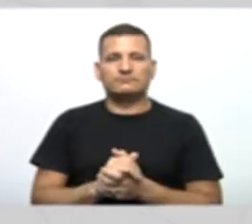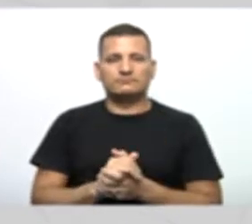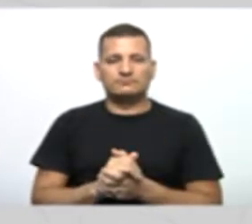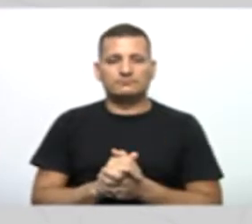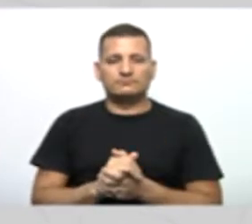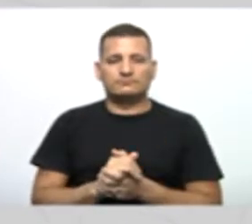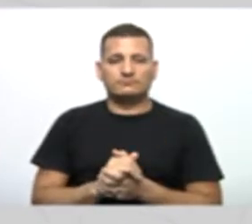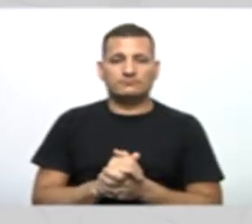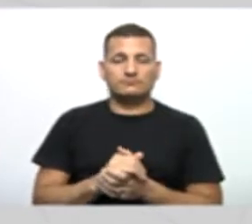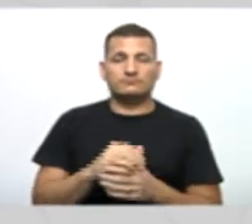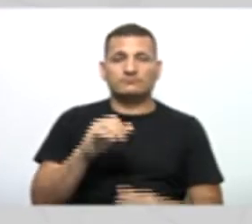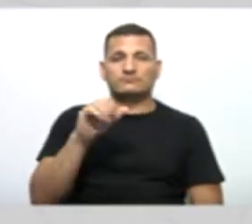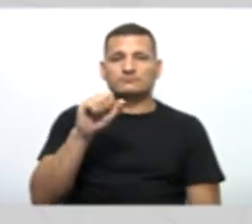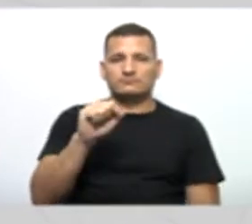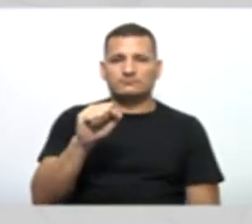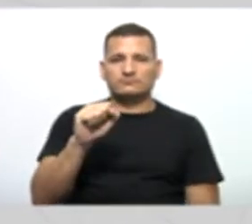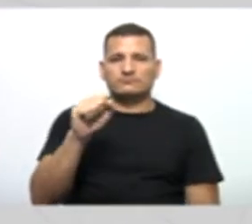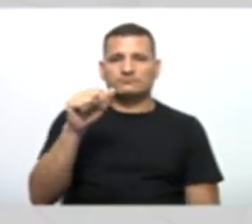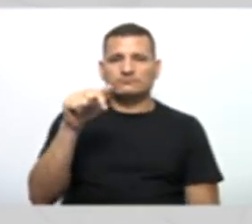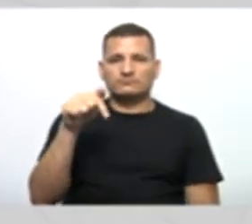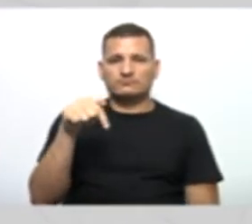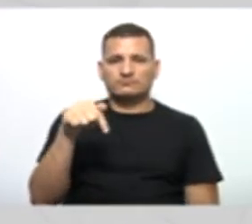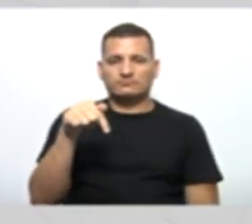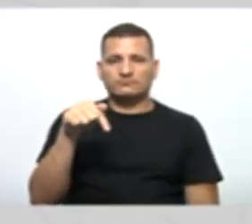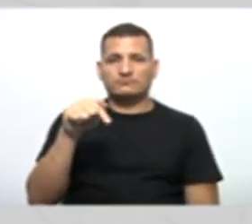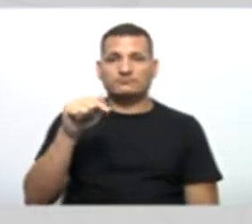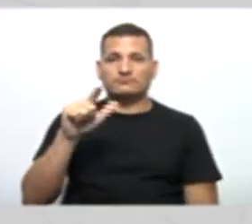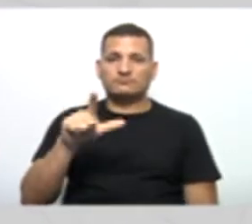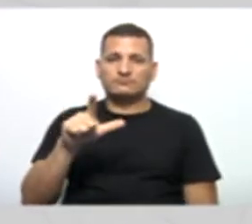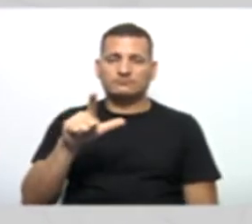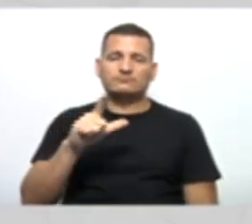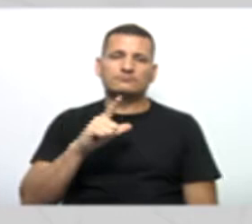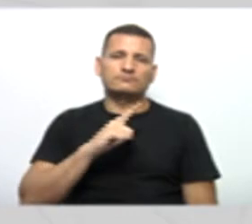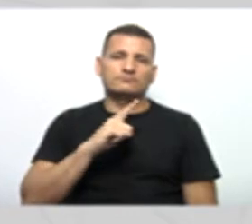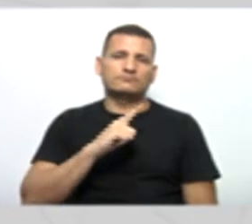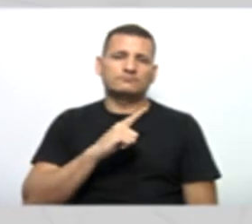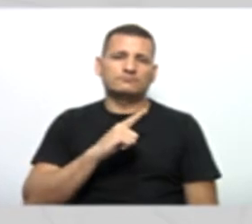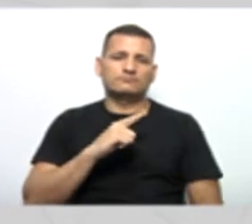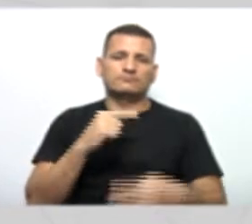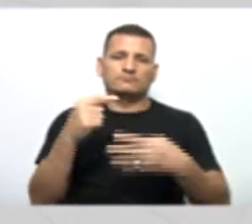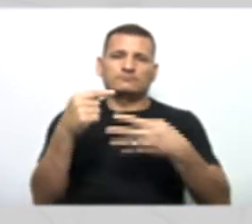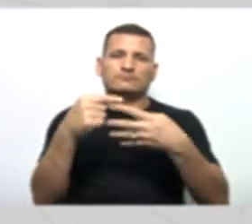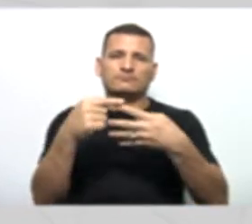A linguagem SQL é dividida em 4 agrupamentos de acordo com o tipo de operação